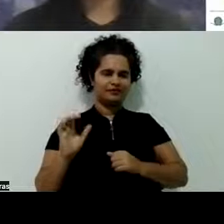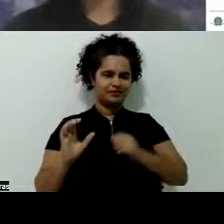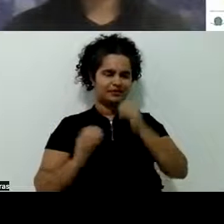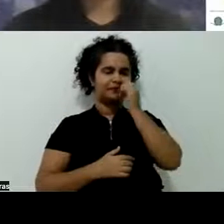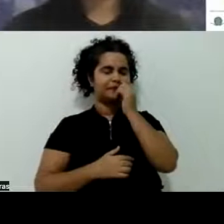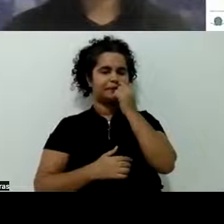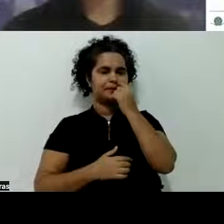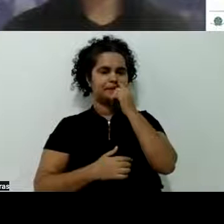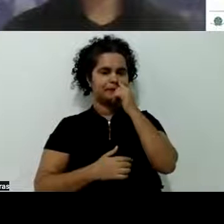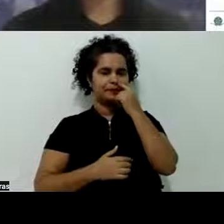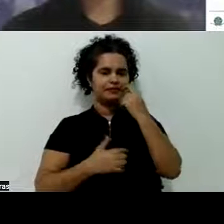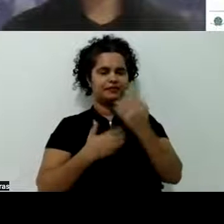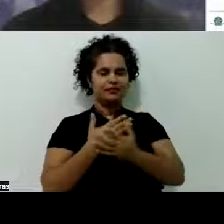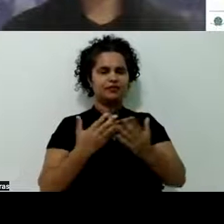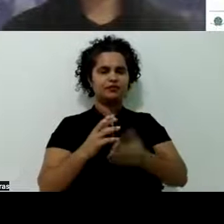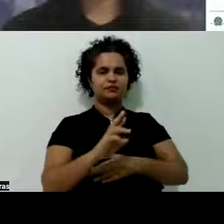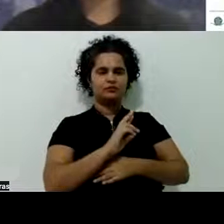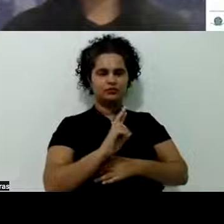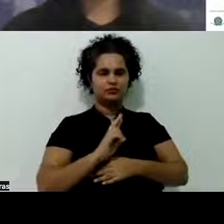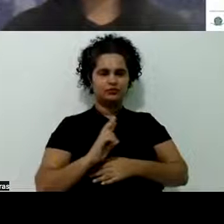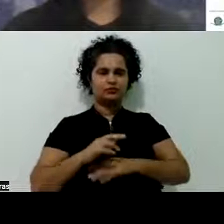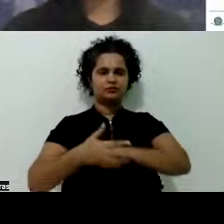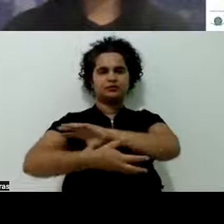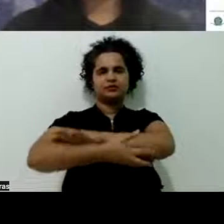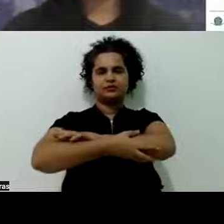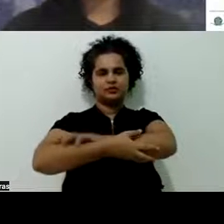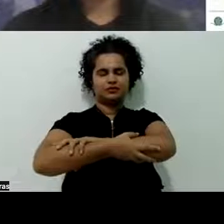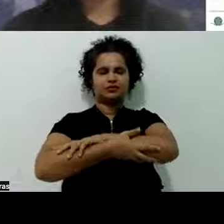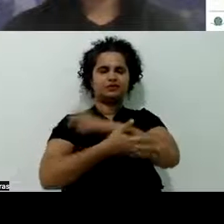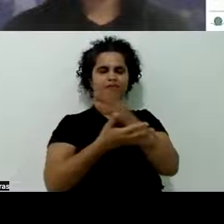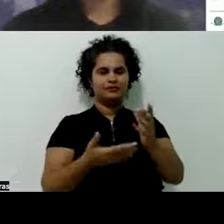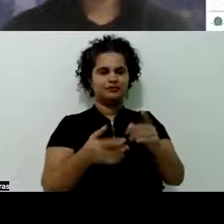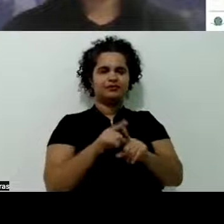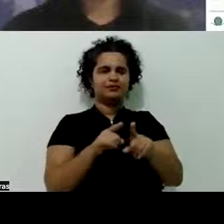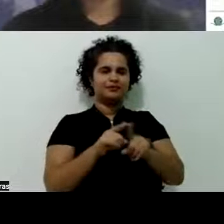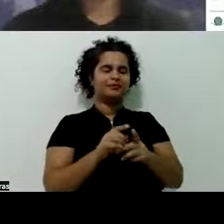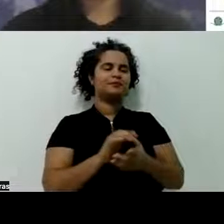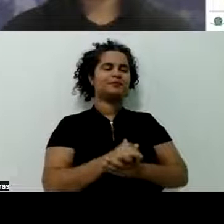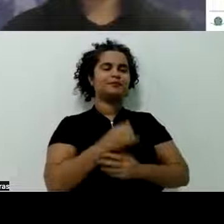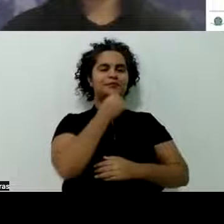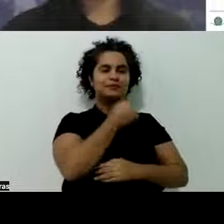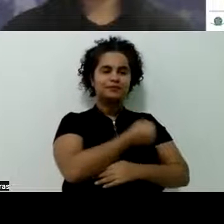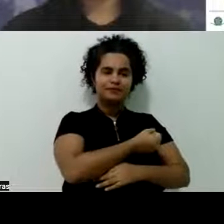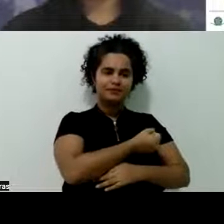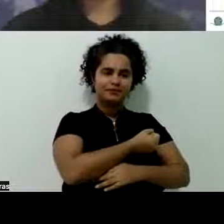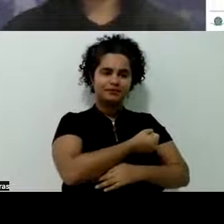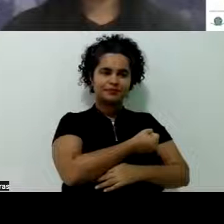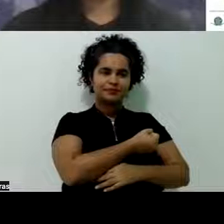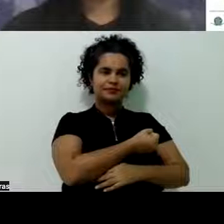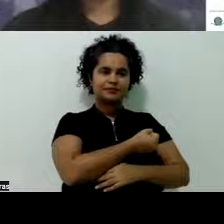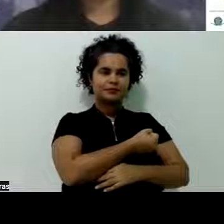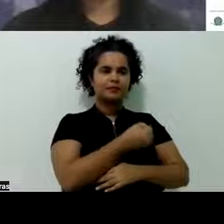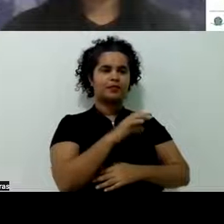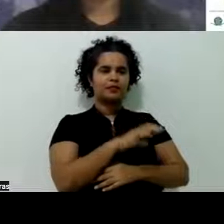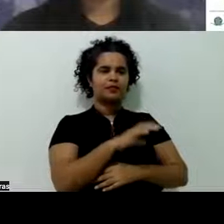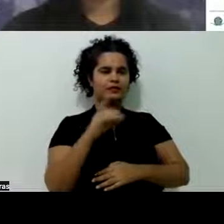está respondendo pelo termo de parceria com o CAU São Paulo. Vou passar a palavra agora para o Felipe Quinto, que é o